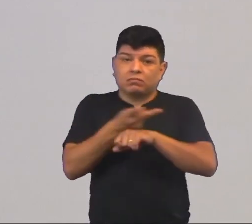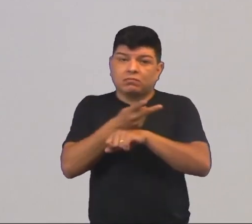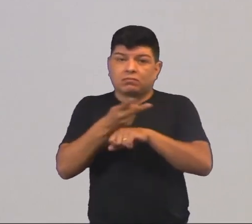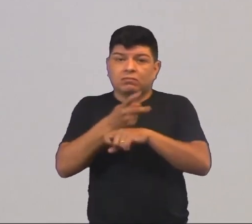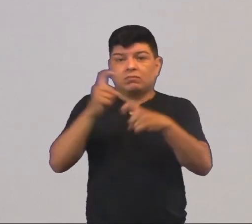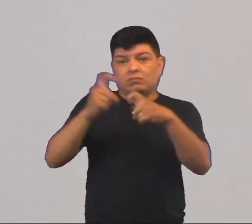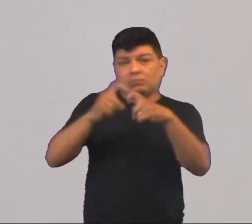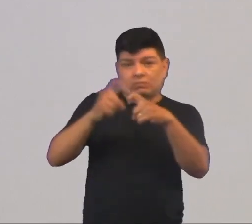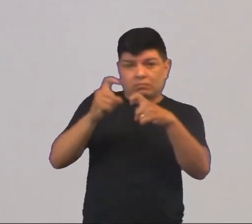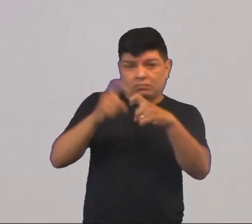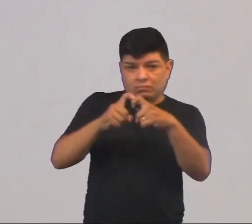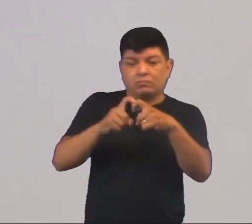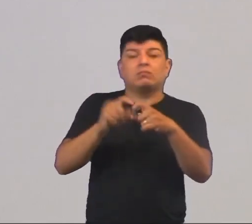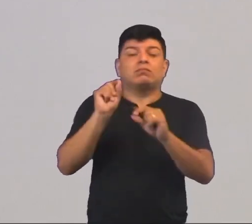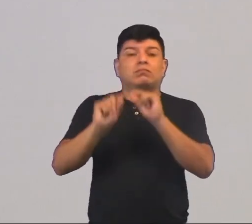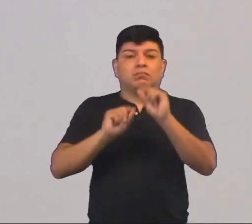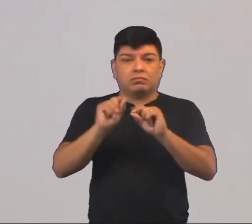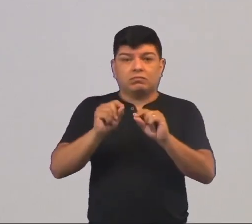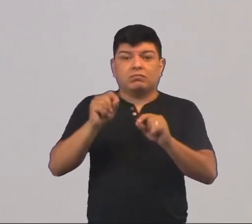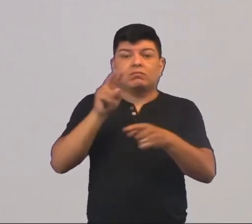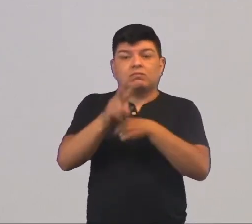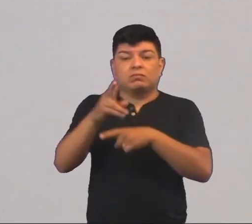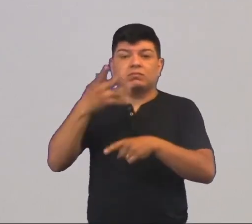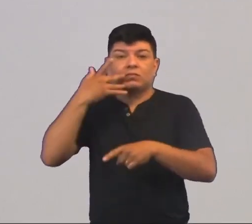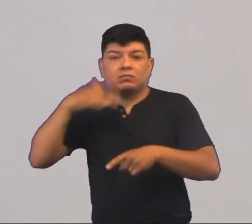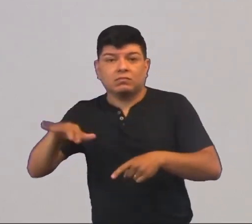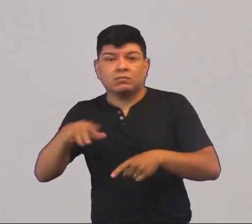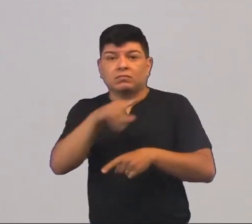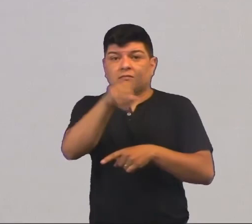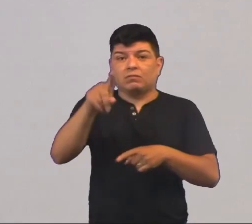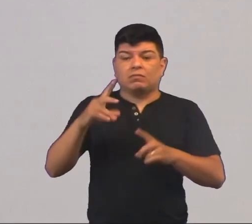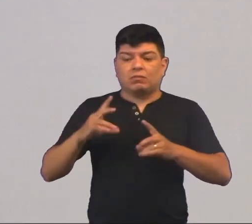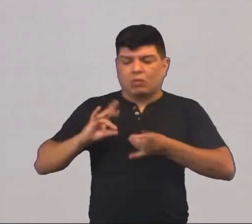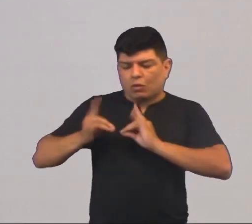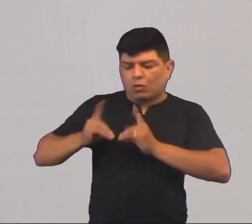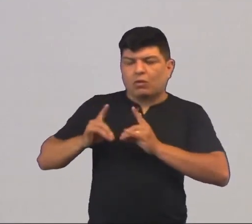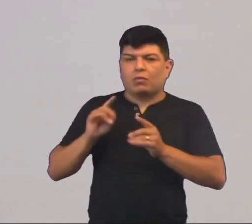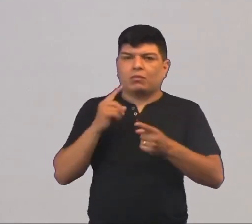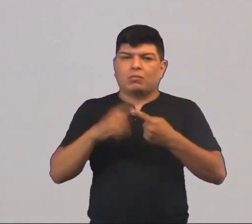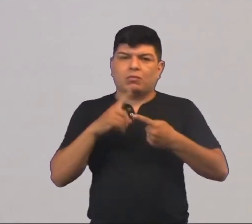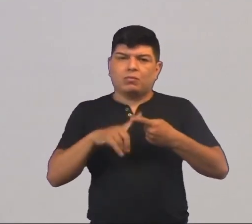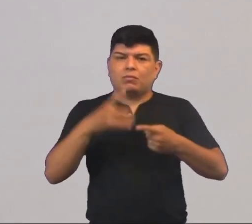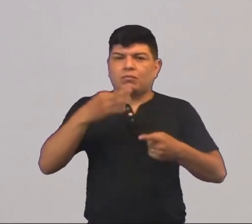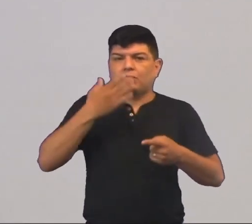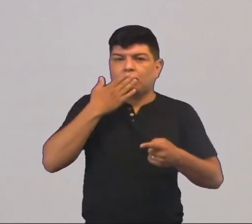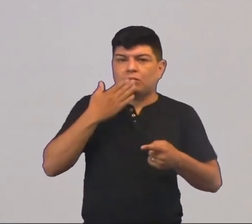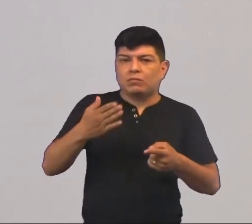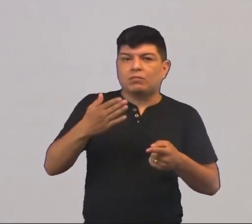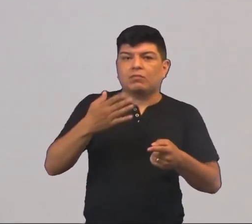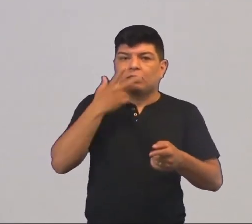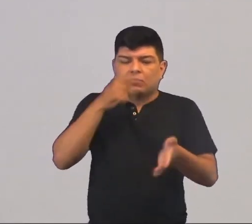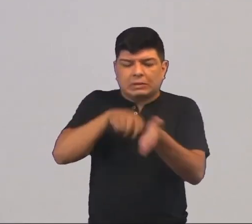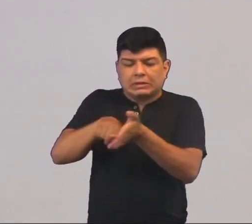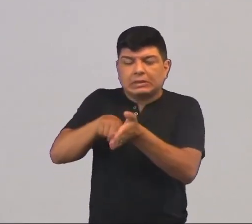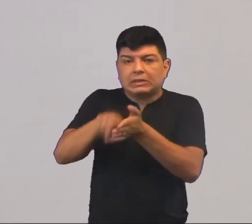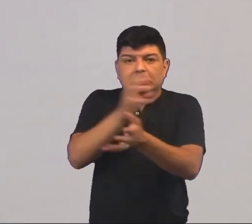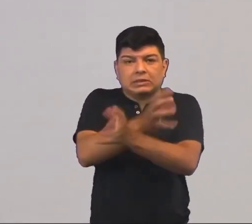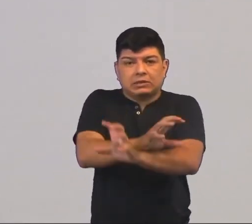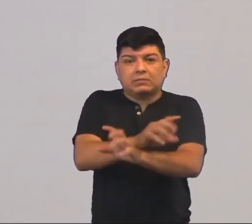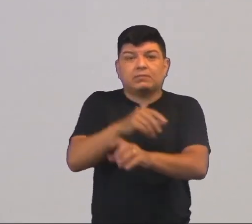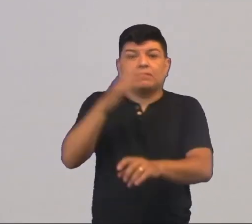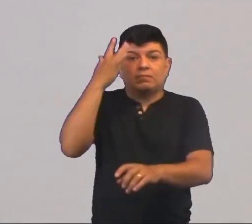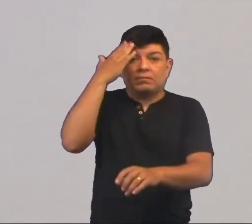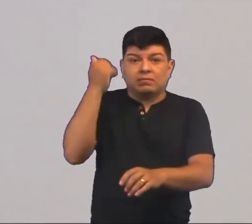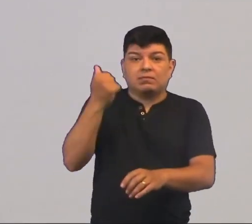um médico endocrinologista para ver o que está acontecendo com seus hormônios. Certamente ele vai pedir aí um exame ósseo